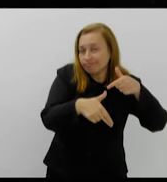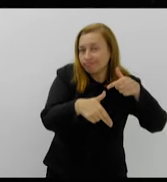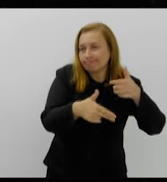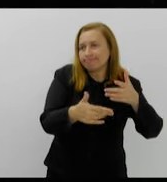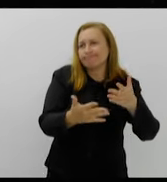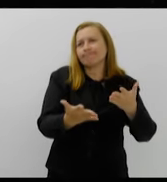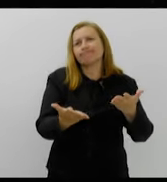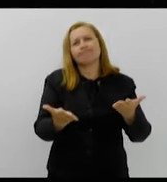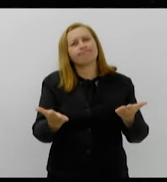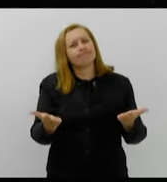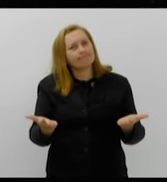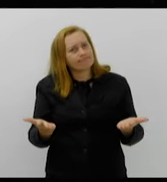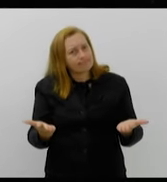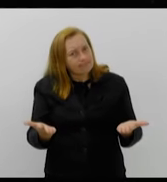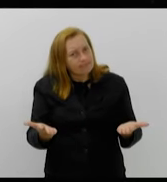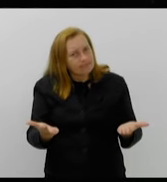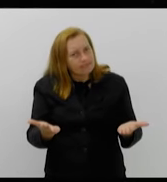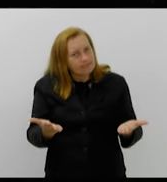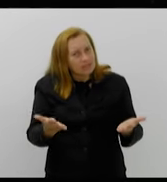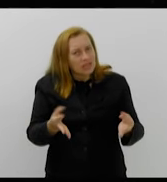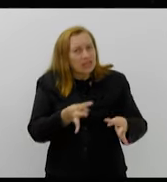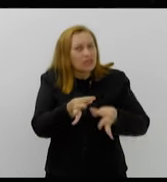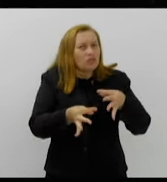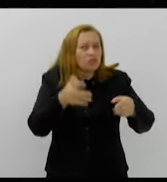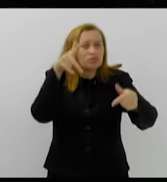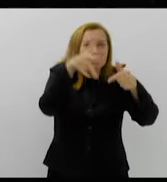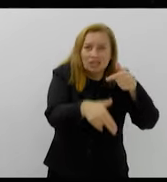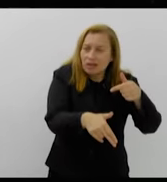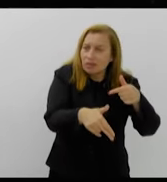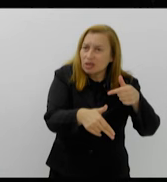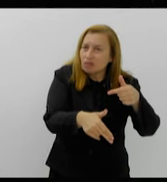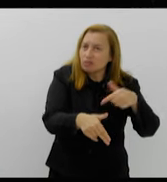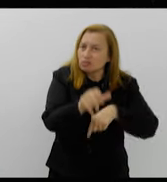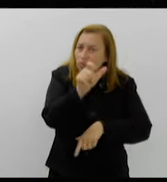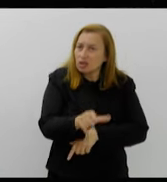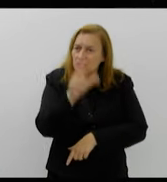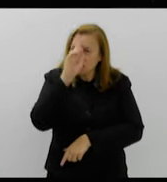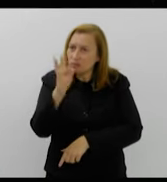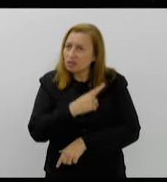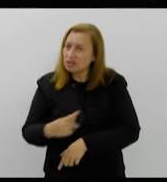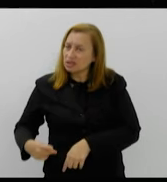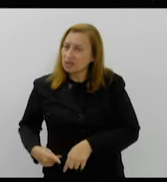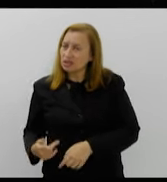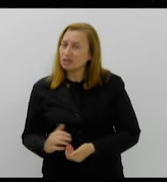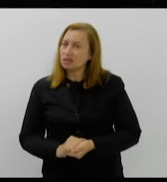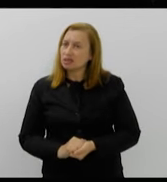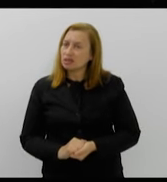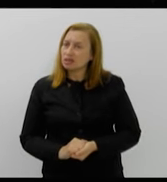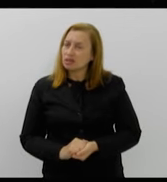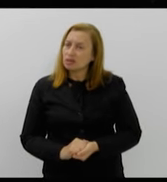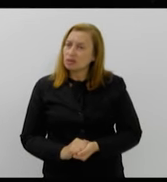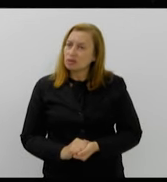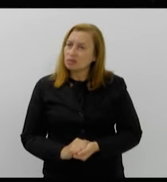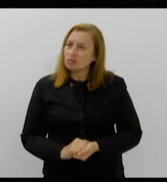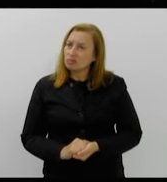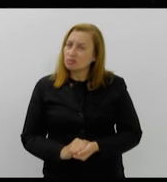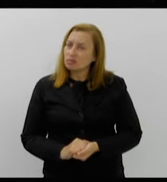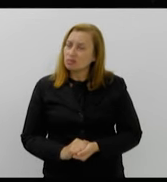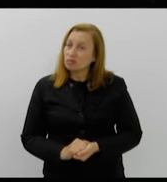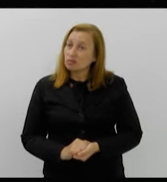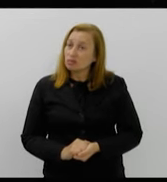interrompidos a interrupção de um tratamento como esse presidente leva uma criança à